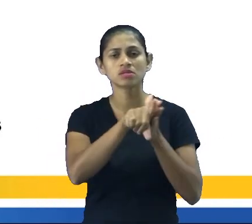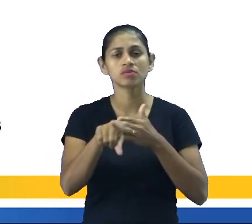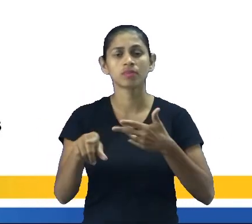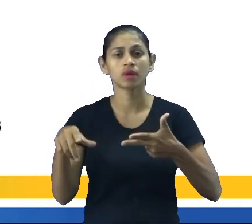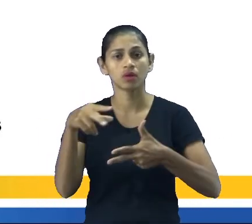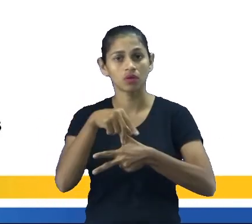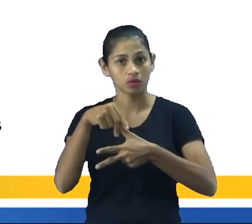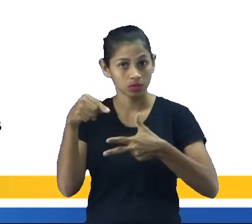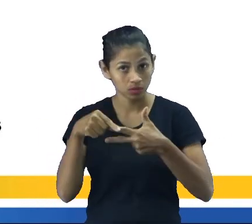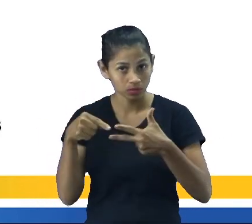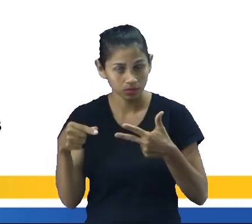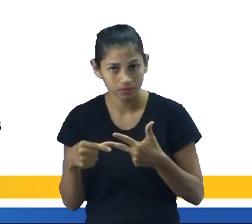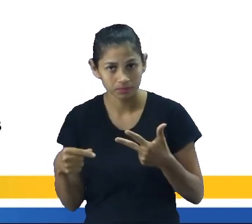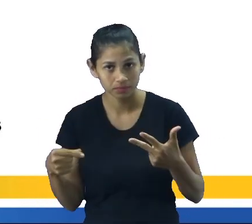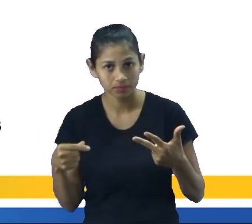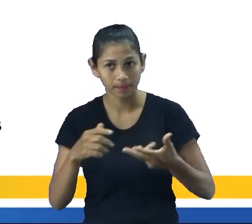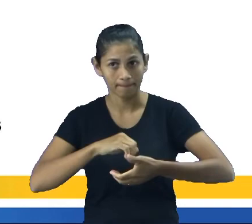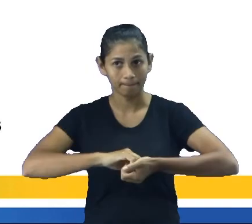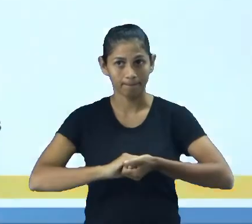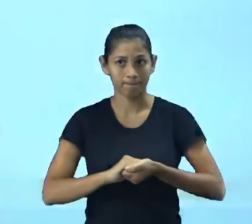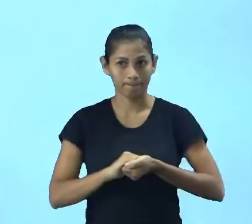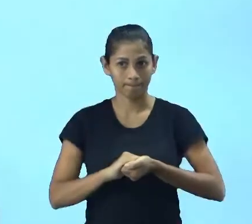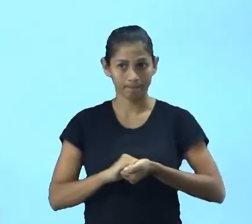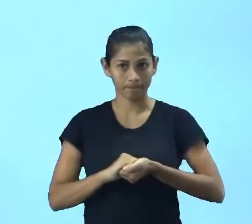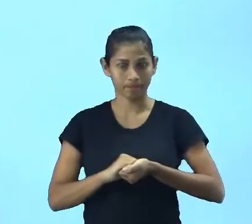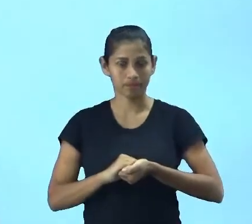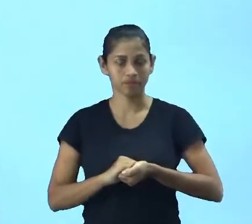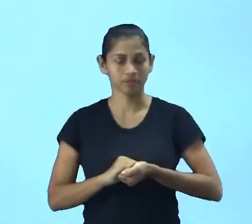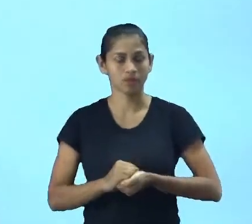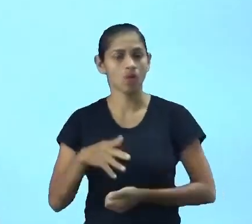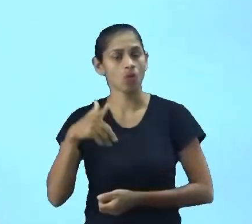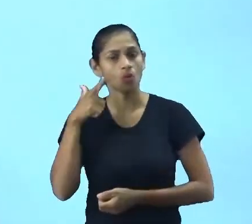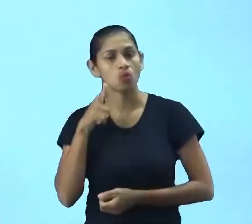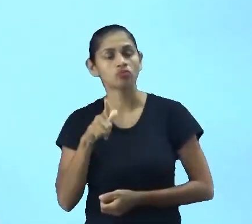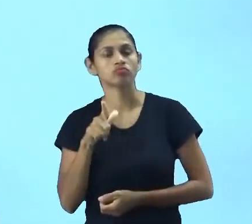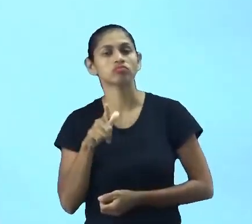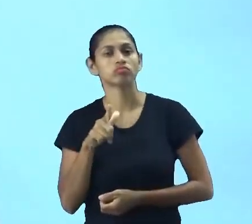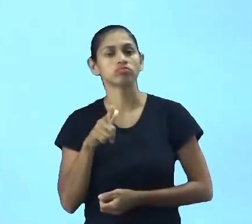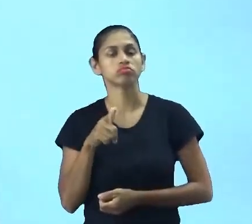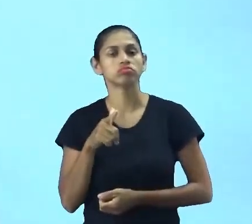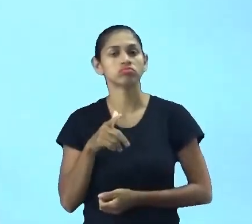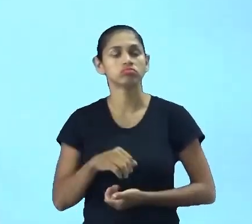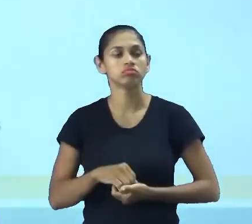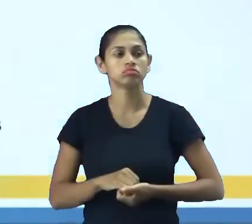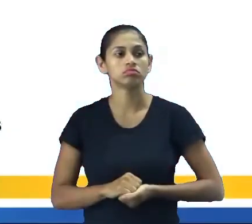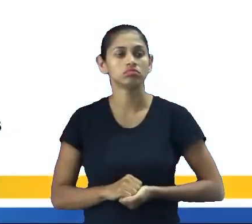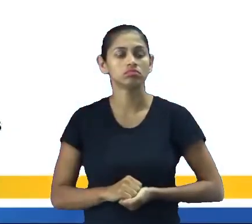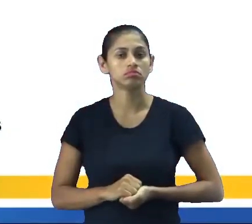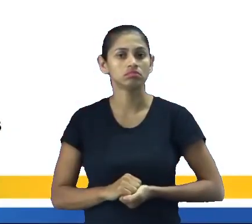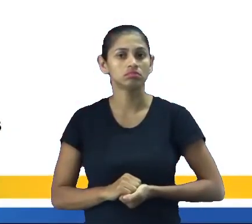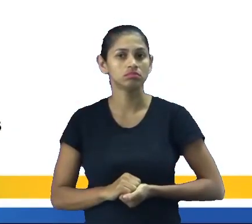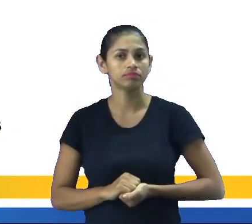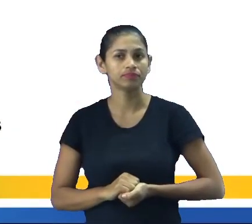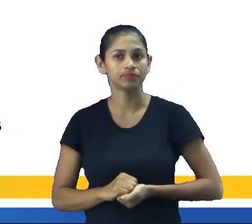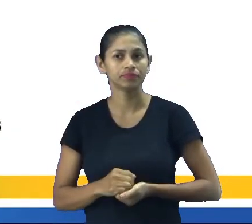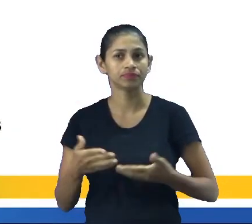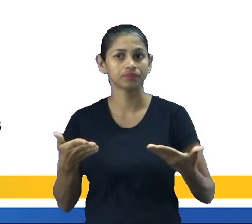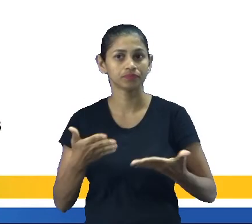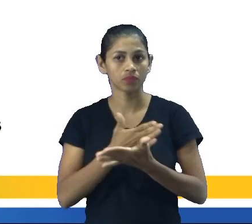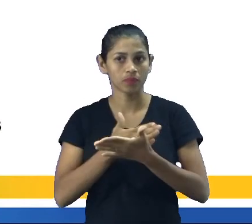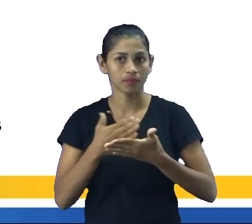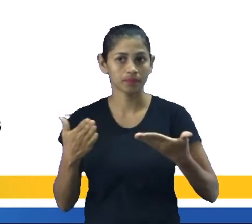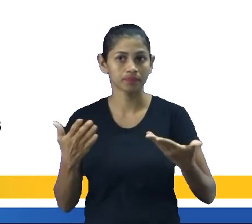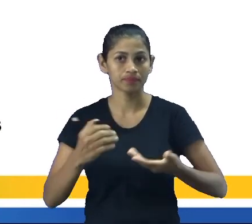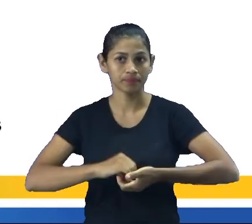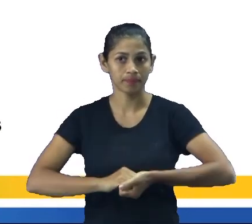Então conseguimos aí ver todas as funções orgânicas e bora fazer aqui o exercício. Então vamos começar aqui.